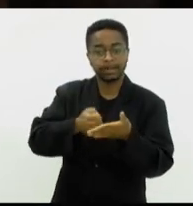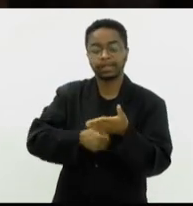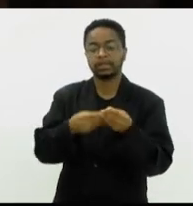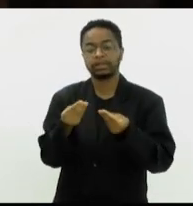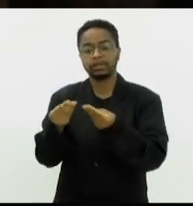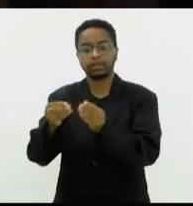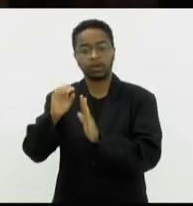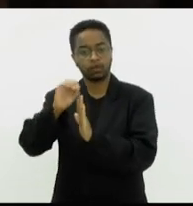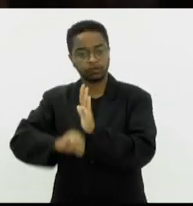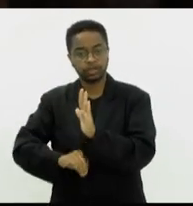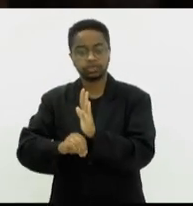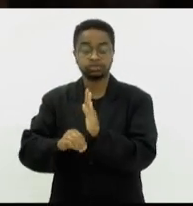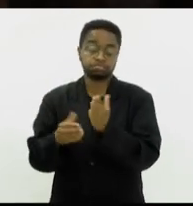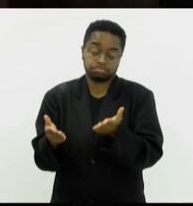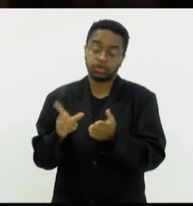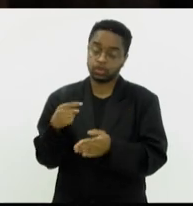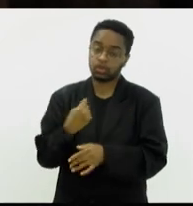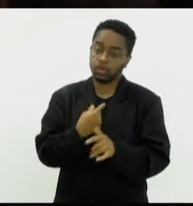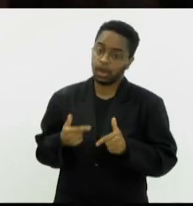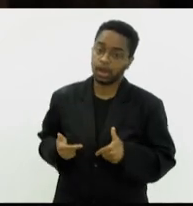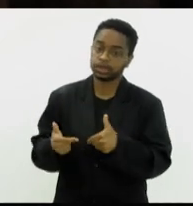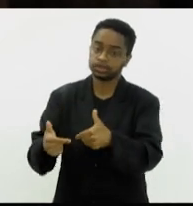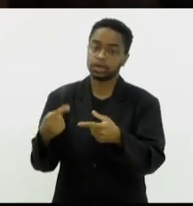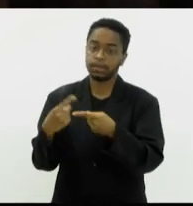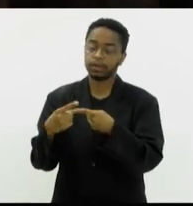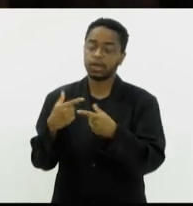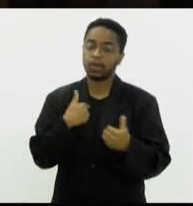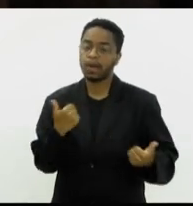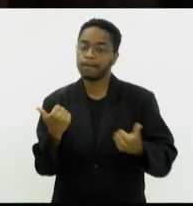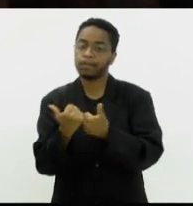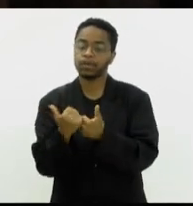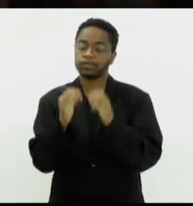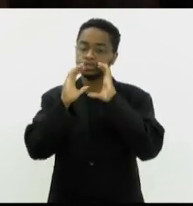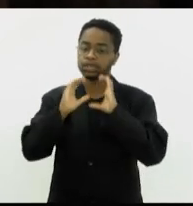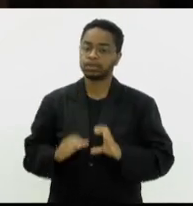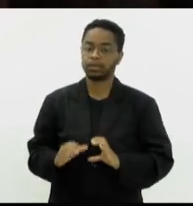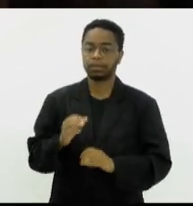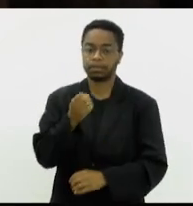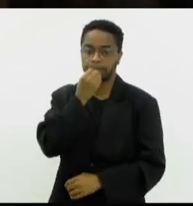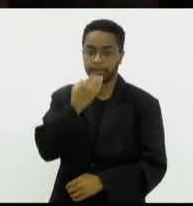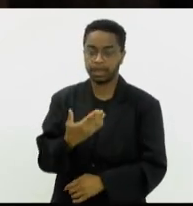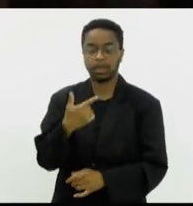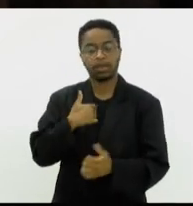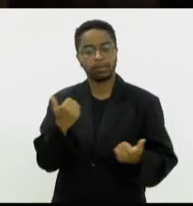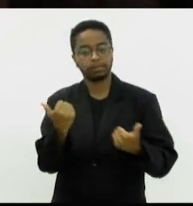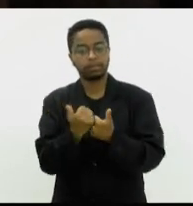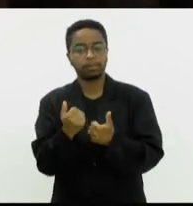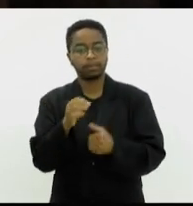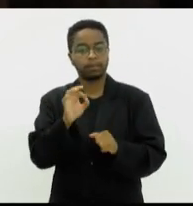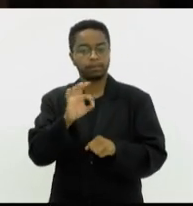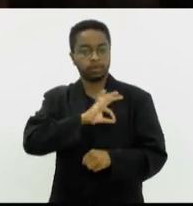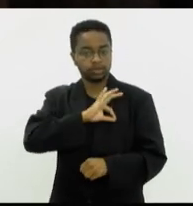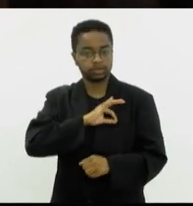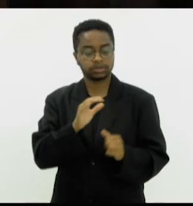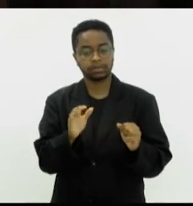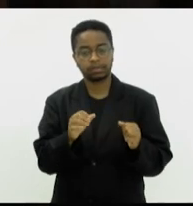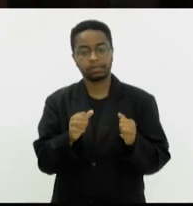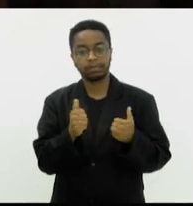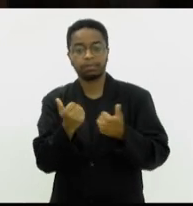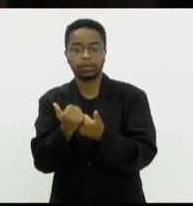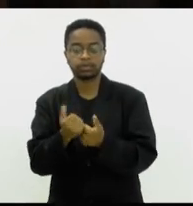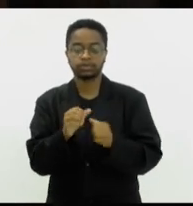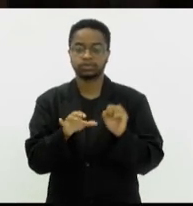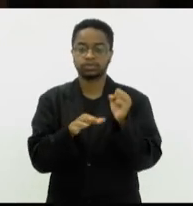ofício a vai ca porque eu sou pelo cidadão de bem eu sou pela polícia eu sou pela segurança pública e nesse momento